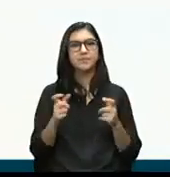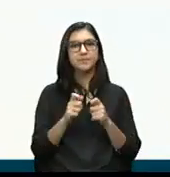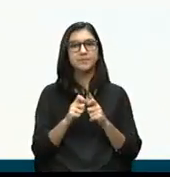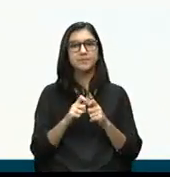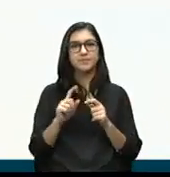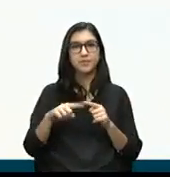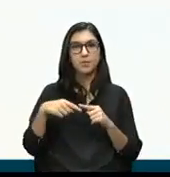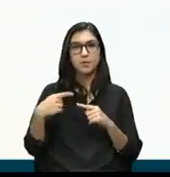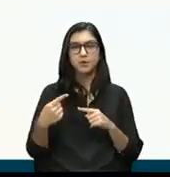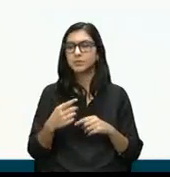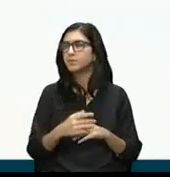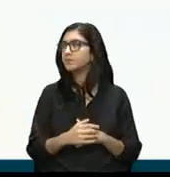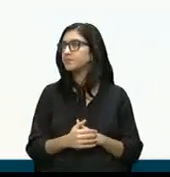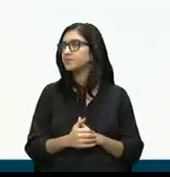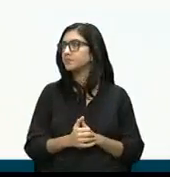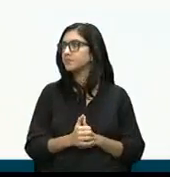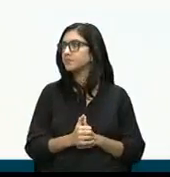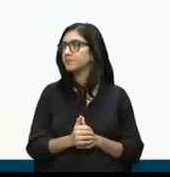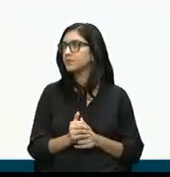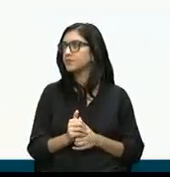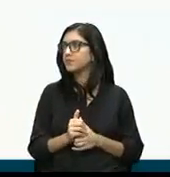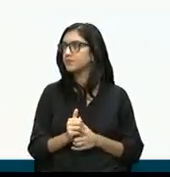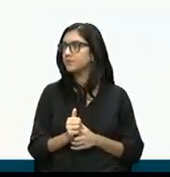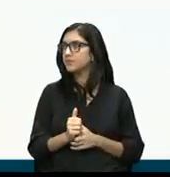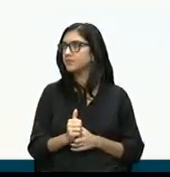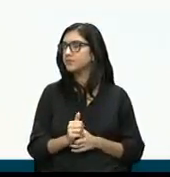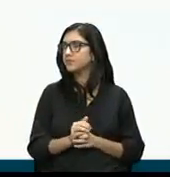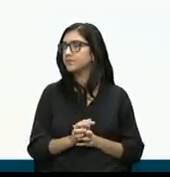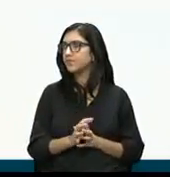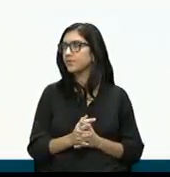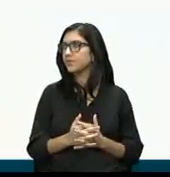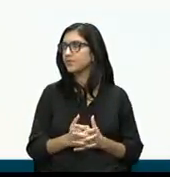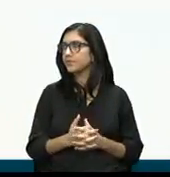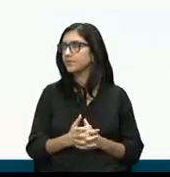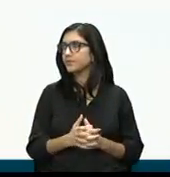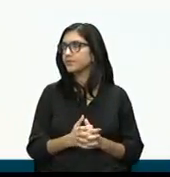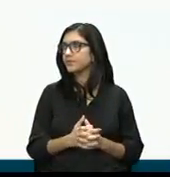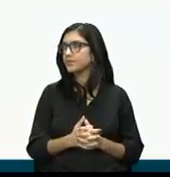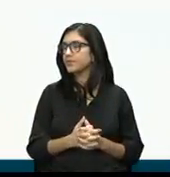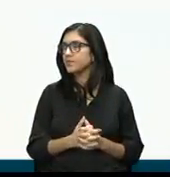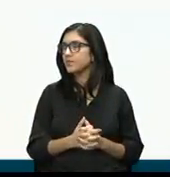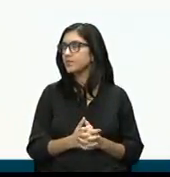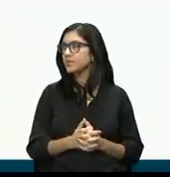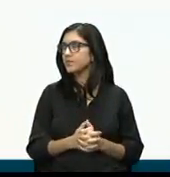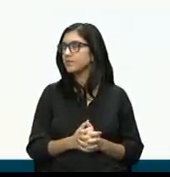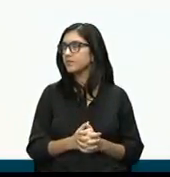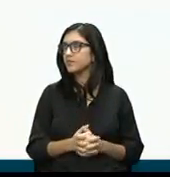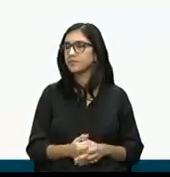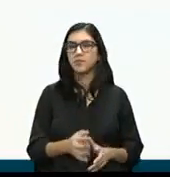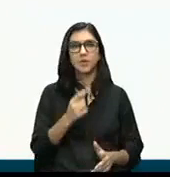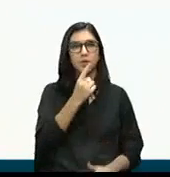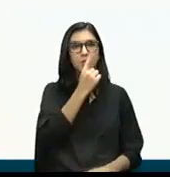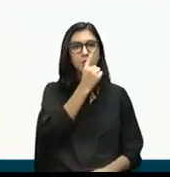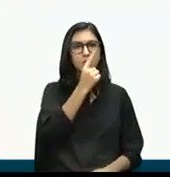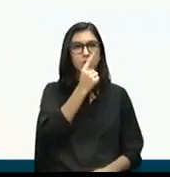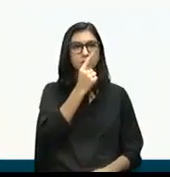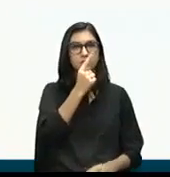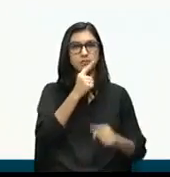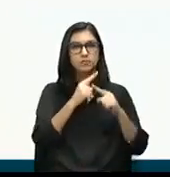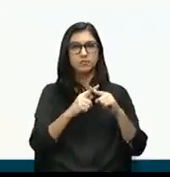na próxima operação. Então, eu vou ter agora 1 multiplicado por 3,